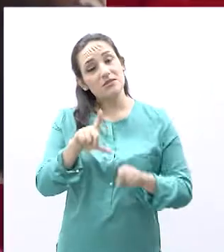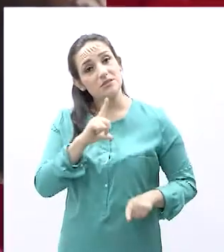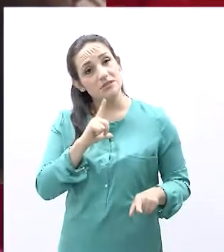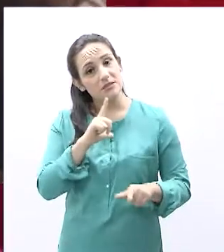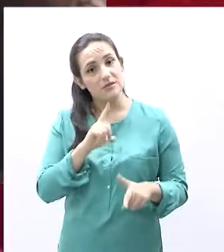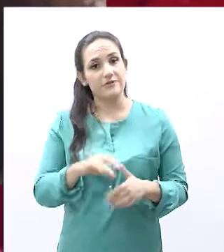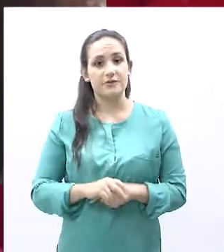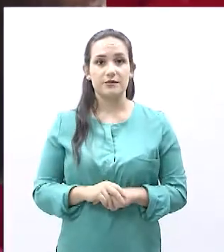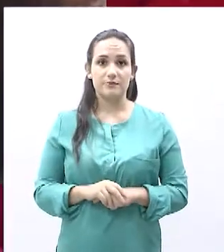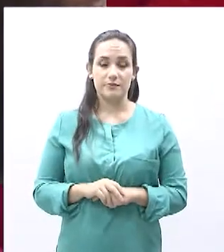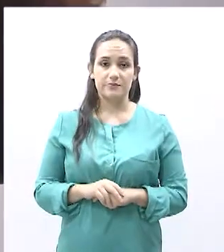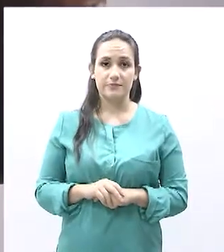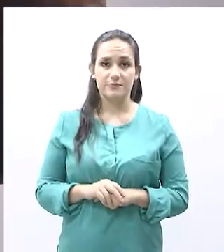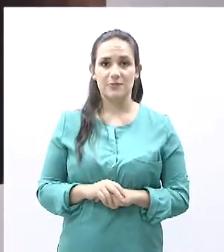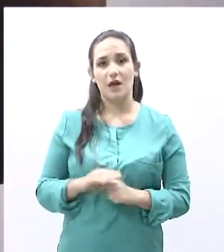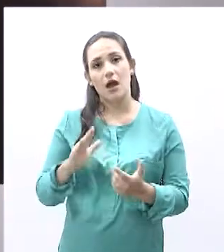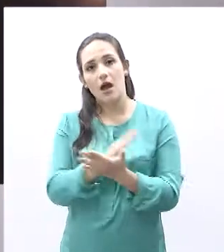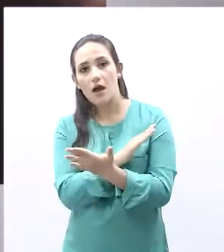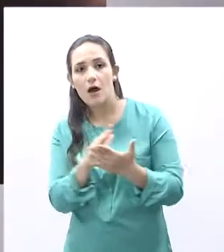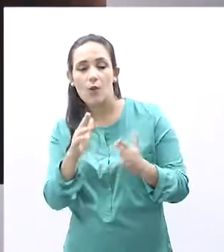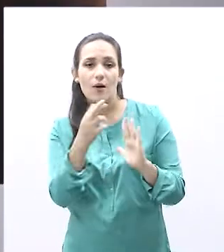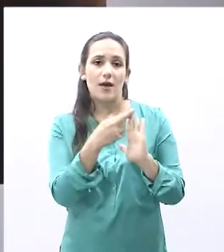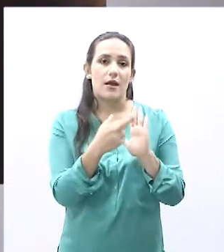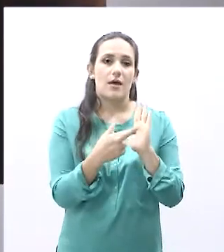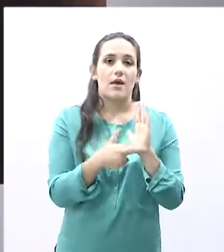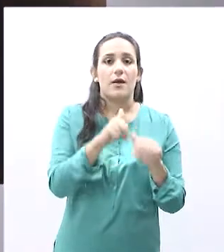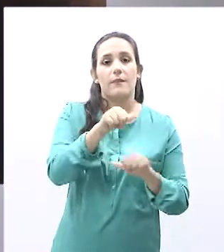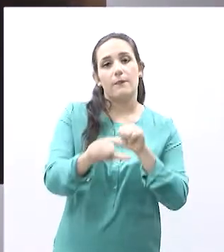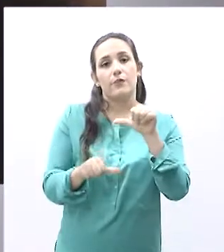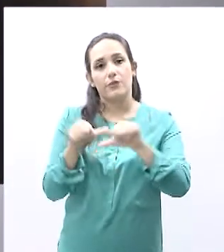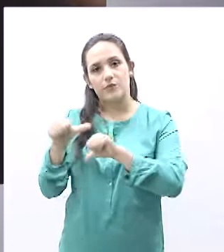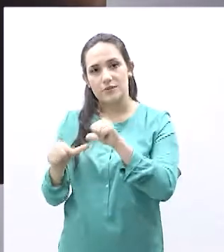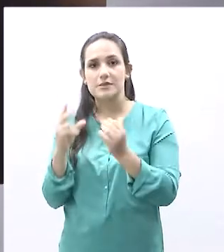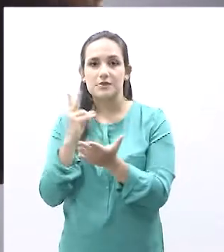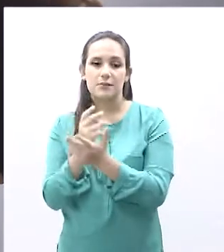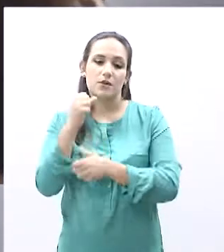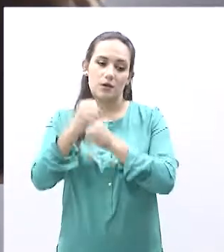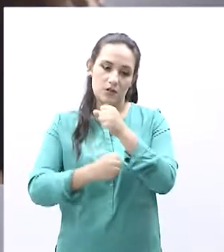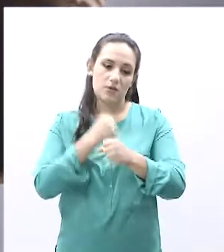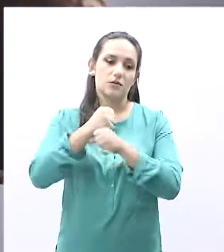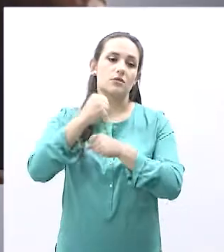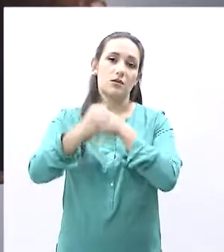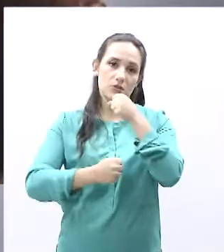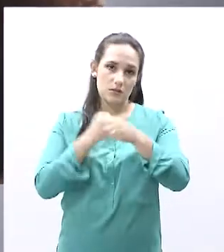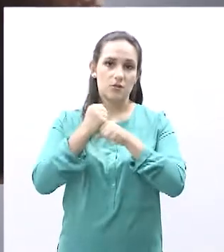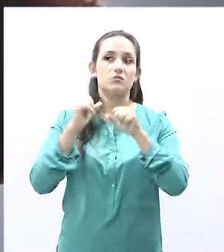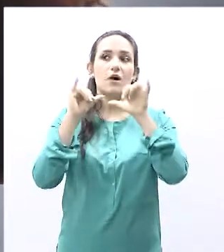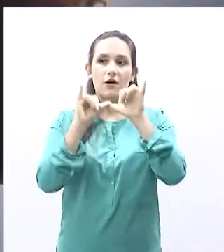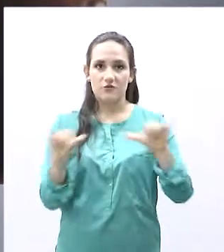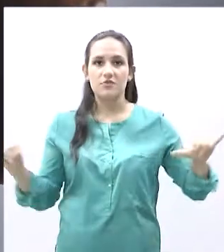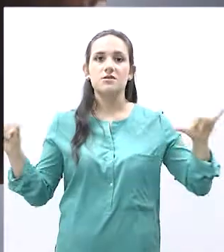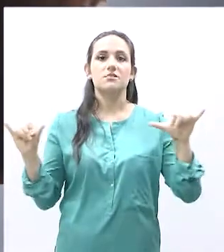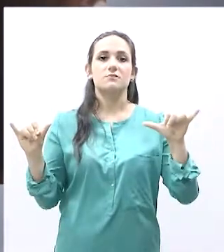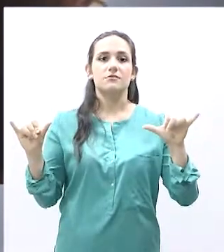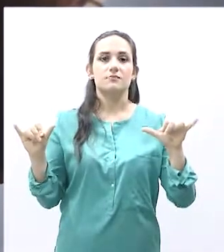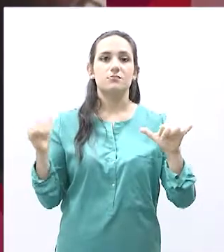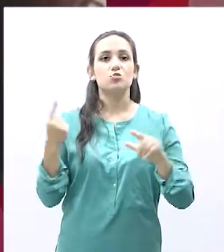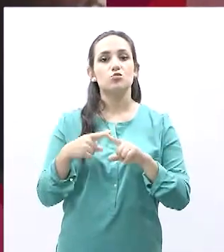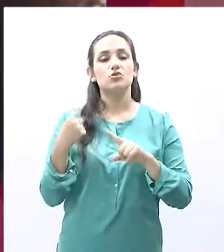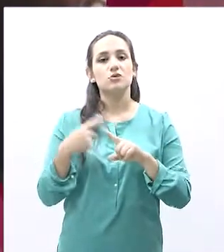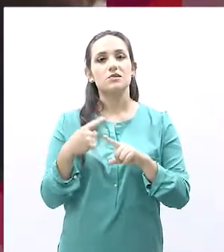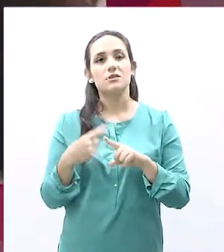também a gente tem algumas regras de transição que, ano a ano, elas são modificadas em